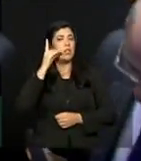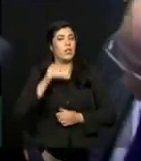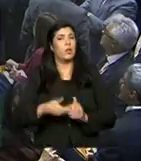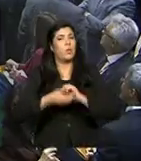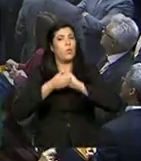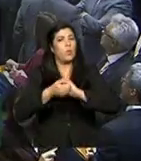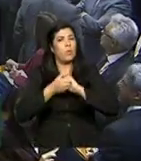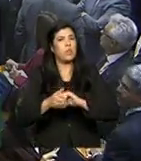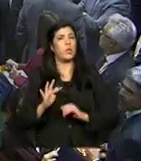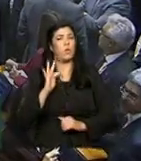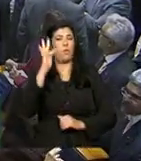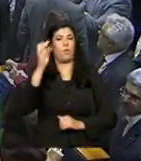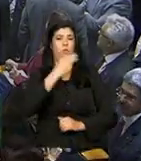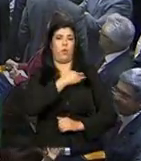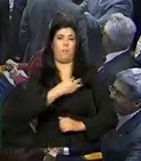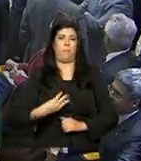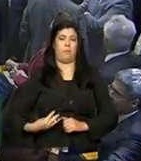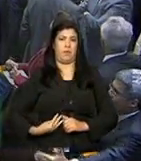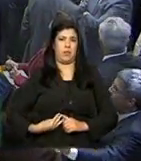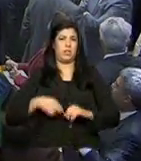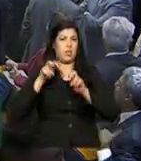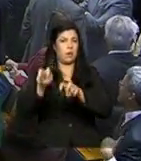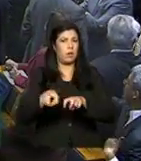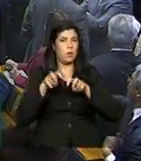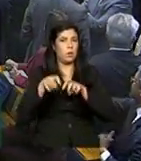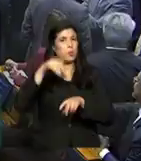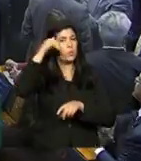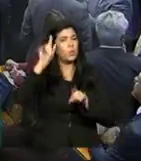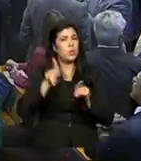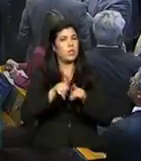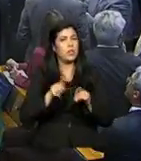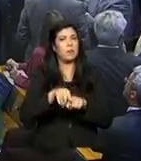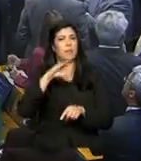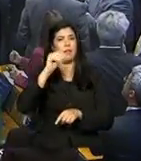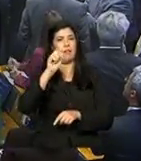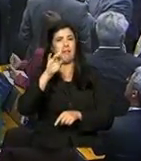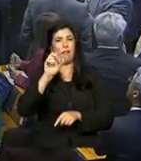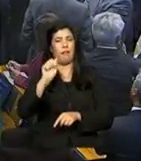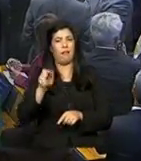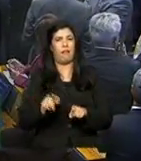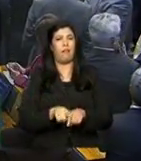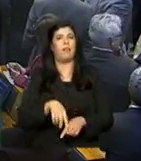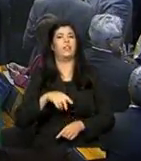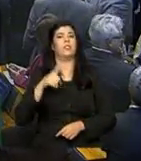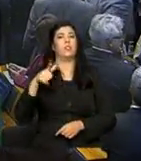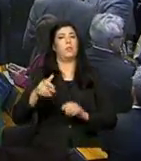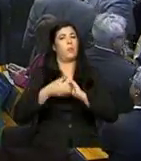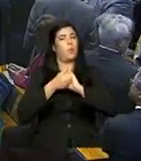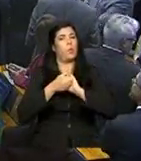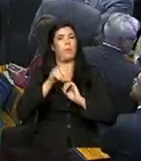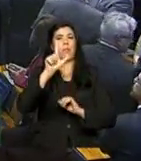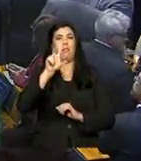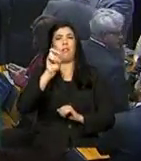futura ministra da Agricultura, também Joaquim Levy, ministro da Fazenda.